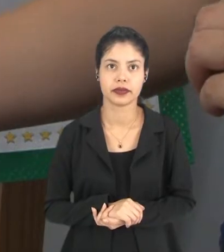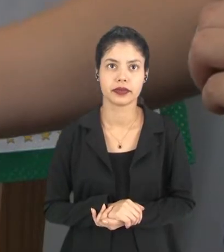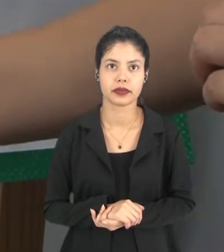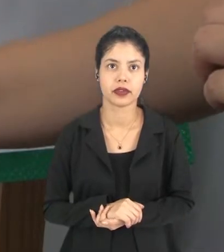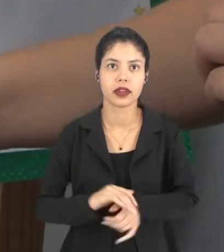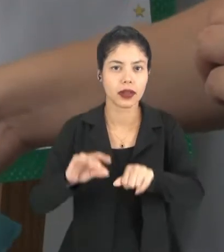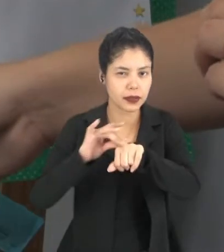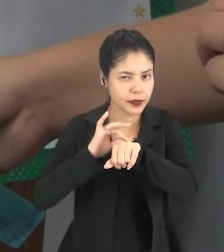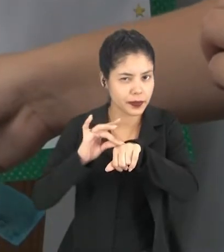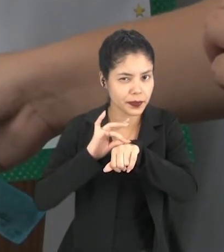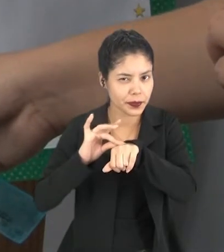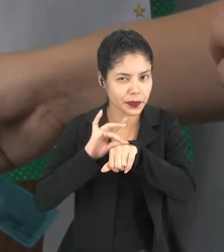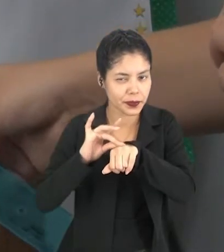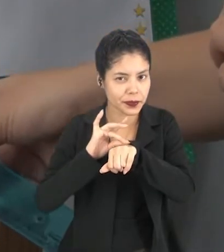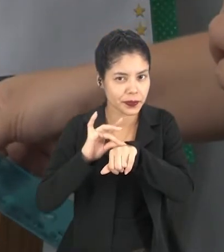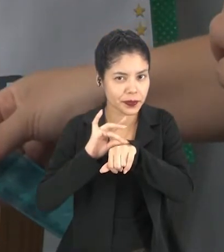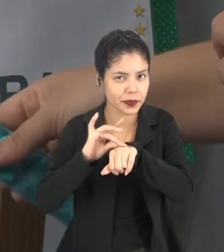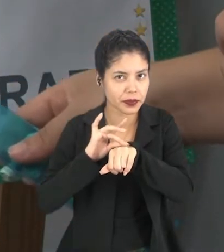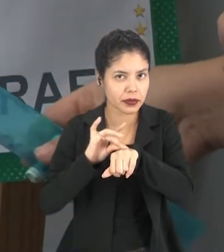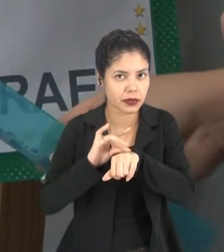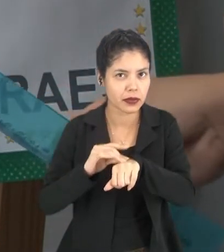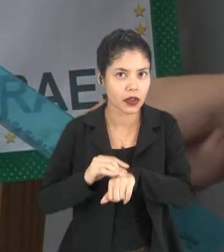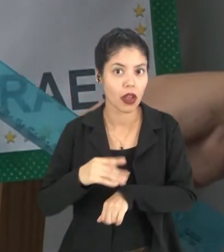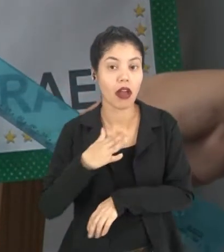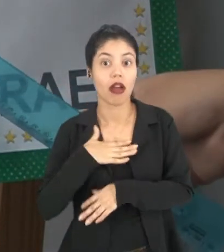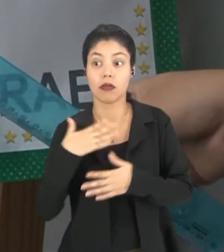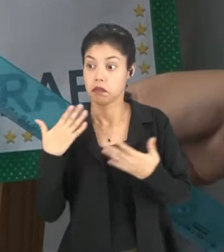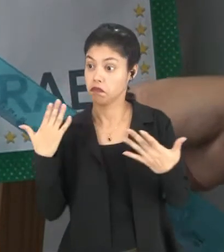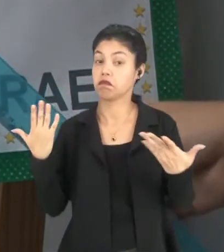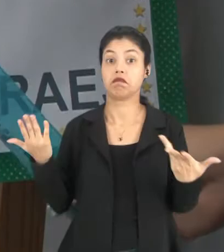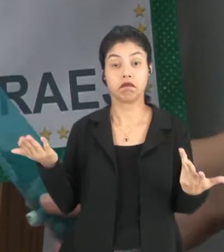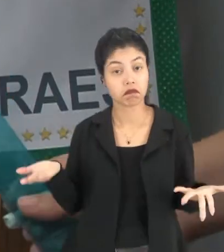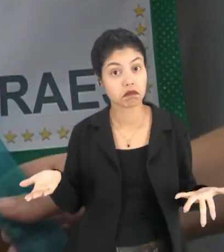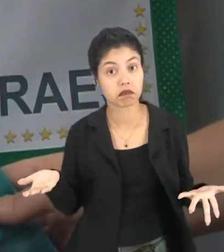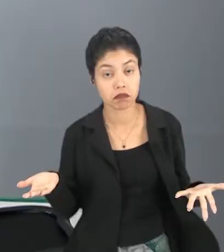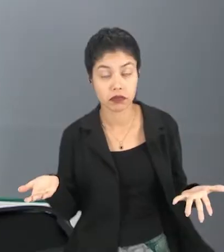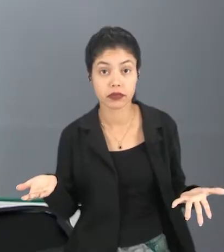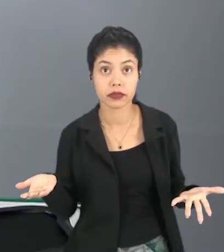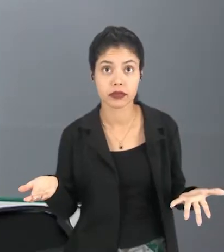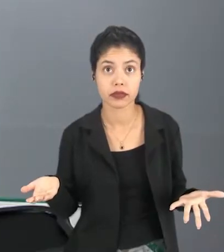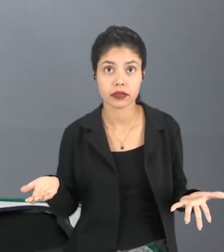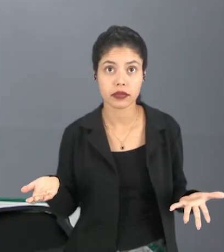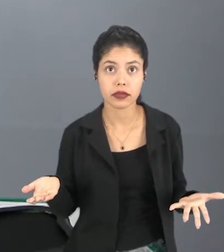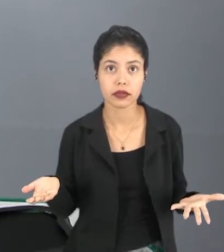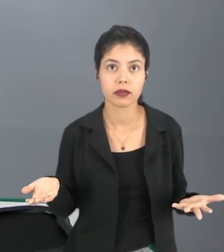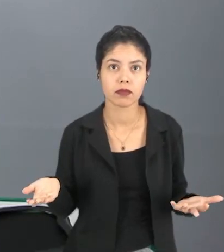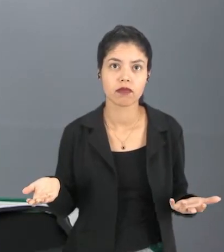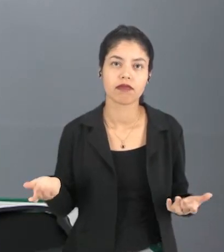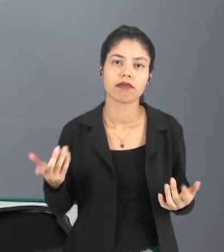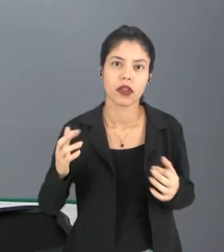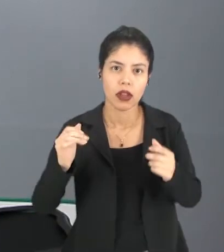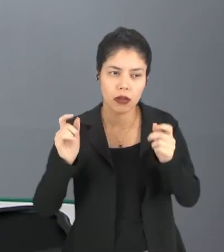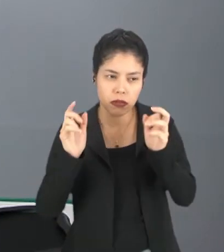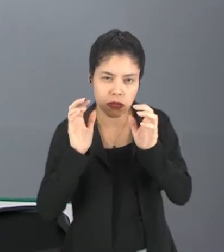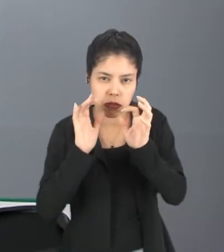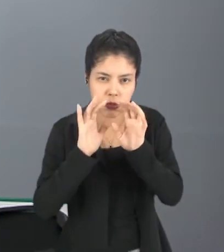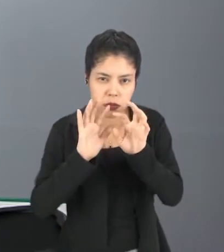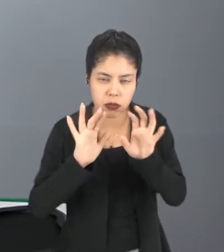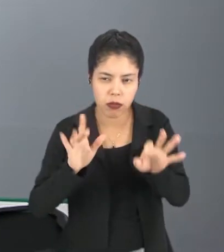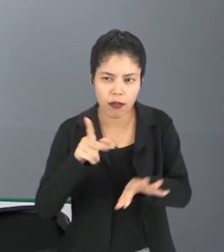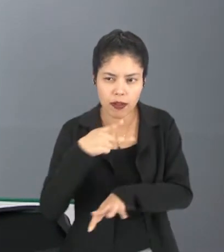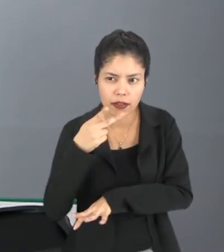E as pretas, então, aí dá um ar de suspense. O